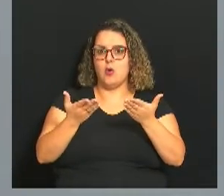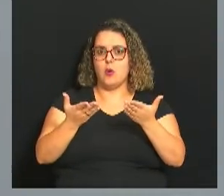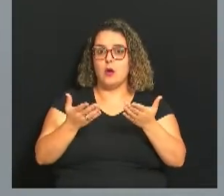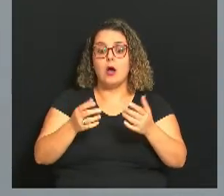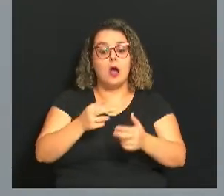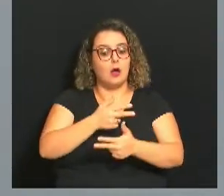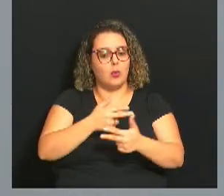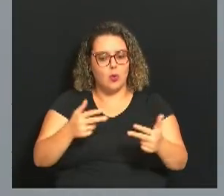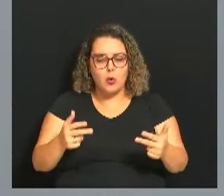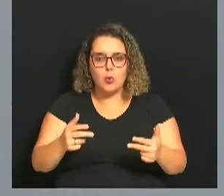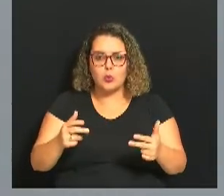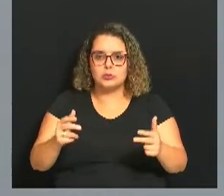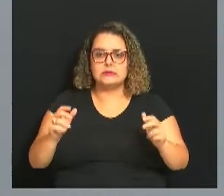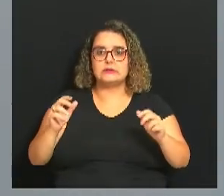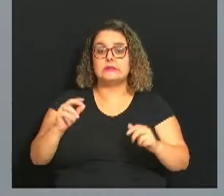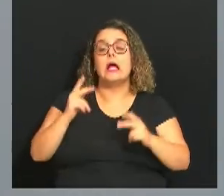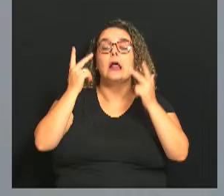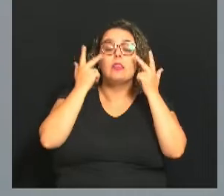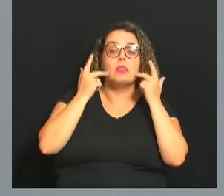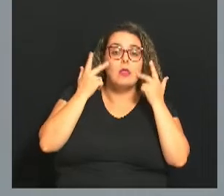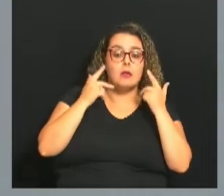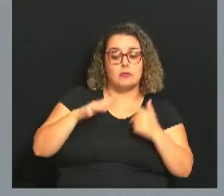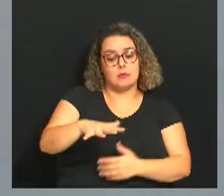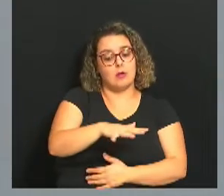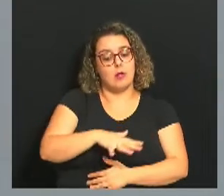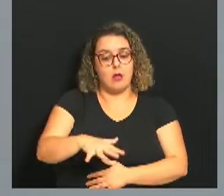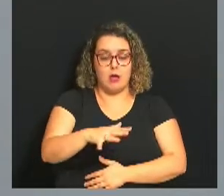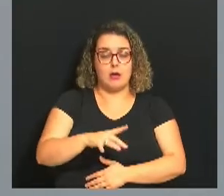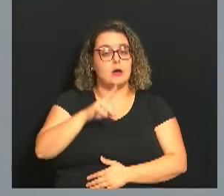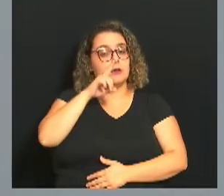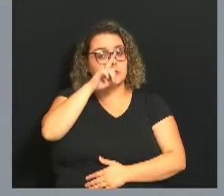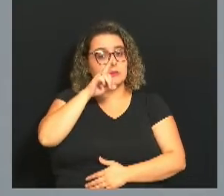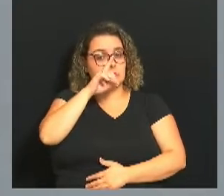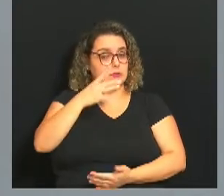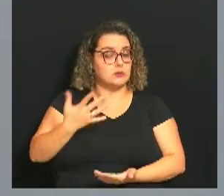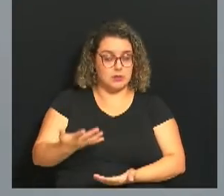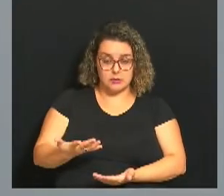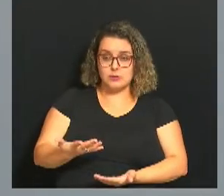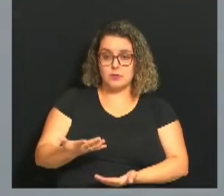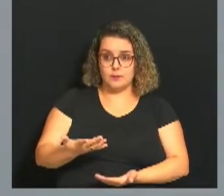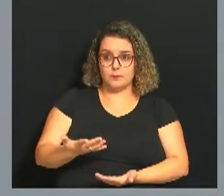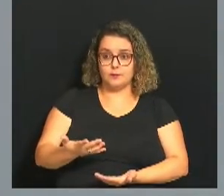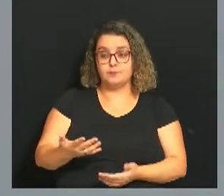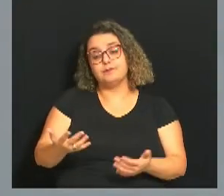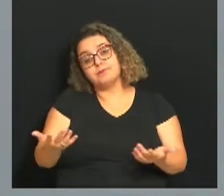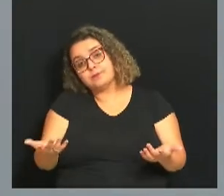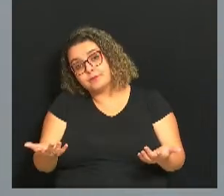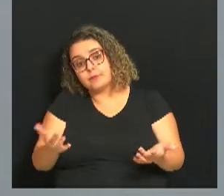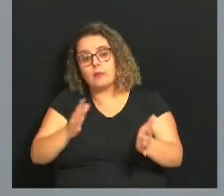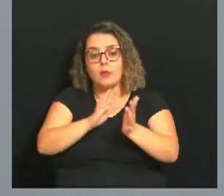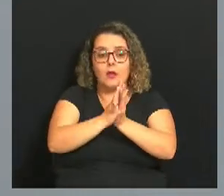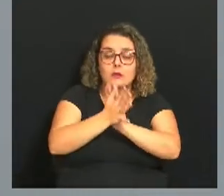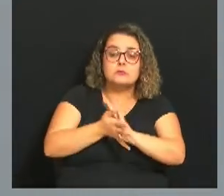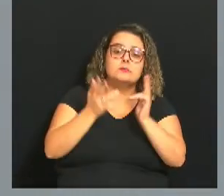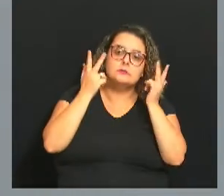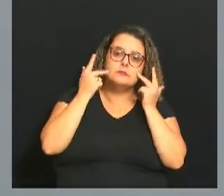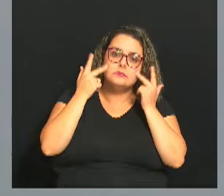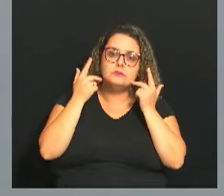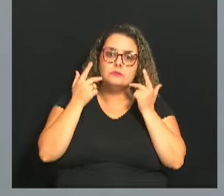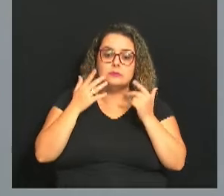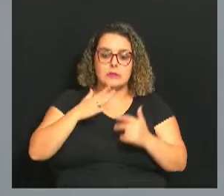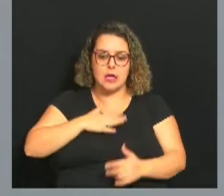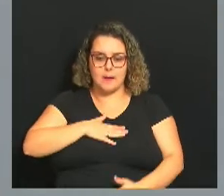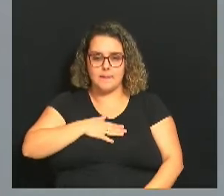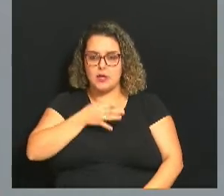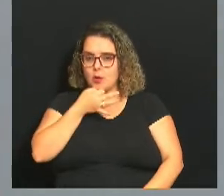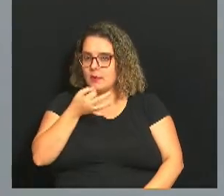fenômenos quando elas ocupam áreas de risco. Então, assim, é um desastre natural? Na minha concepção,